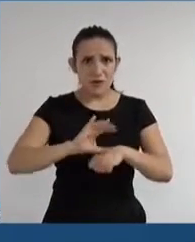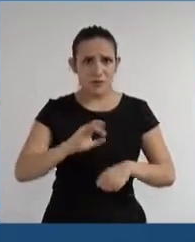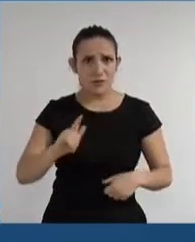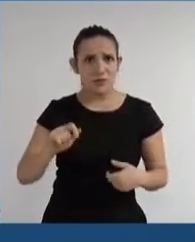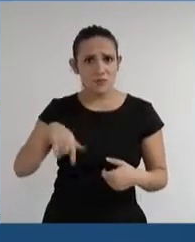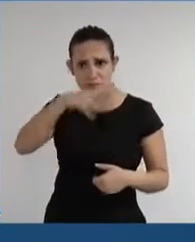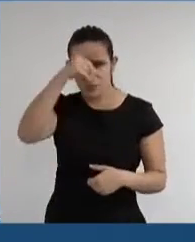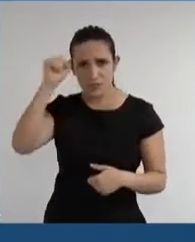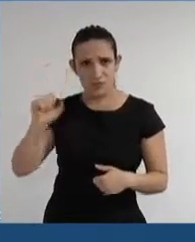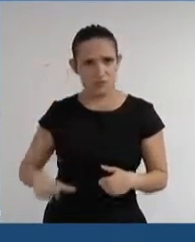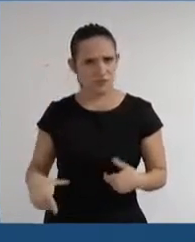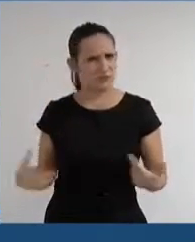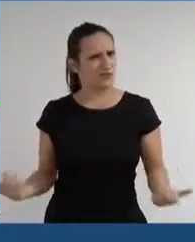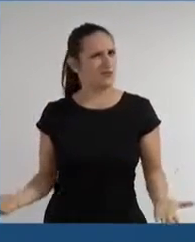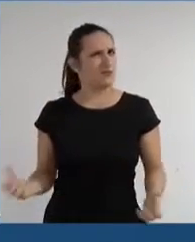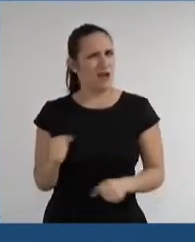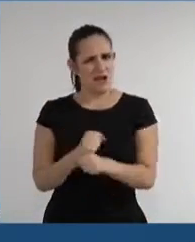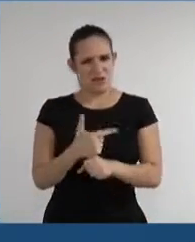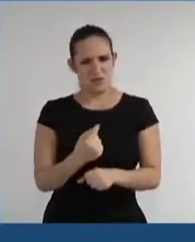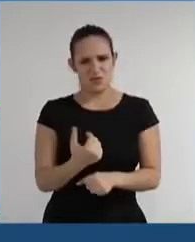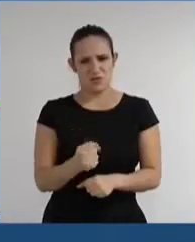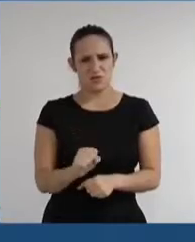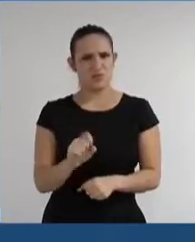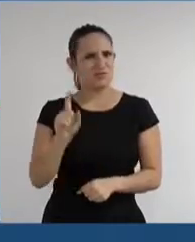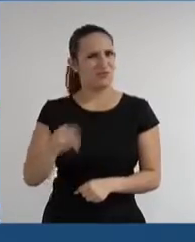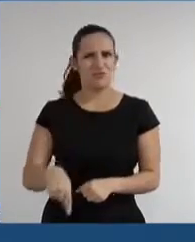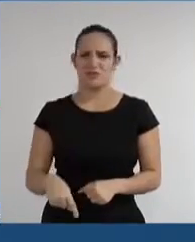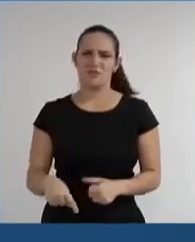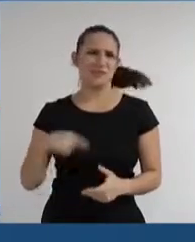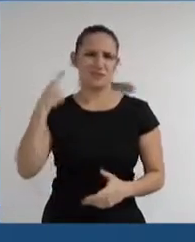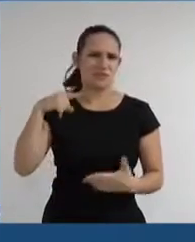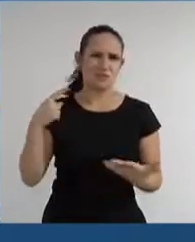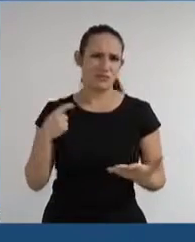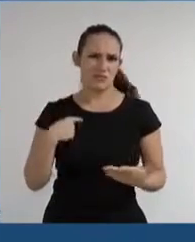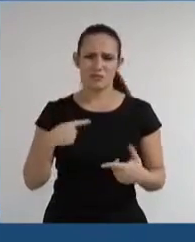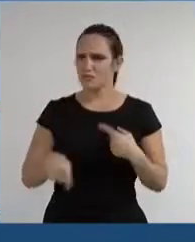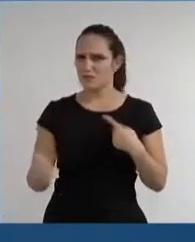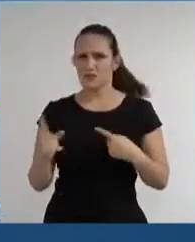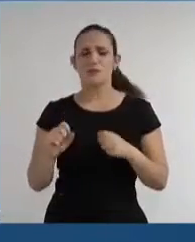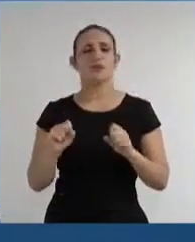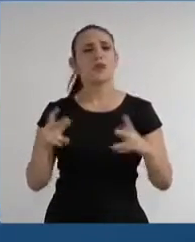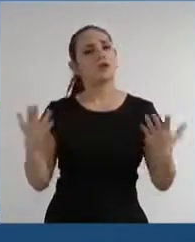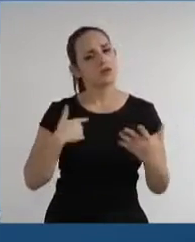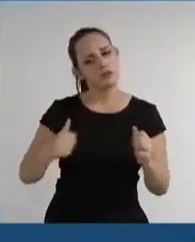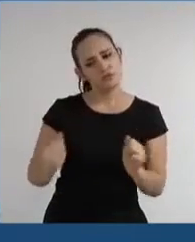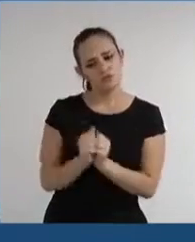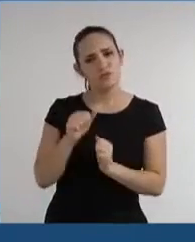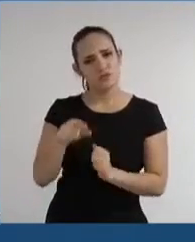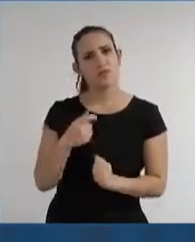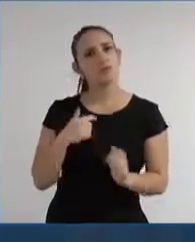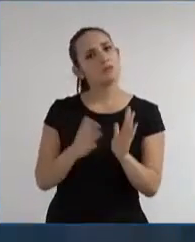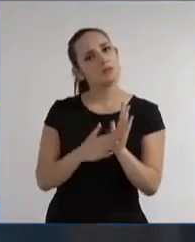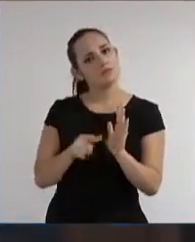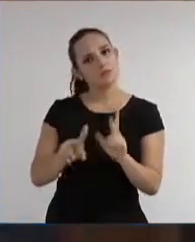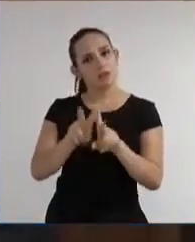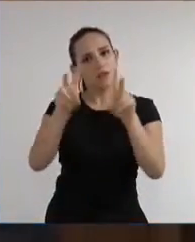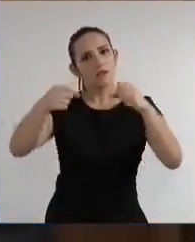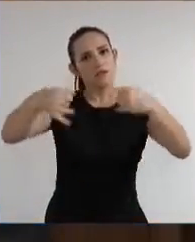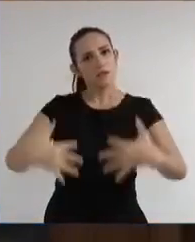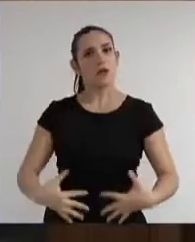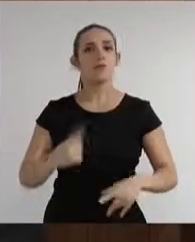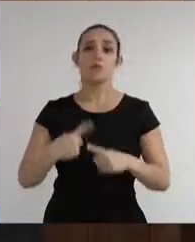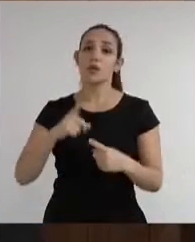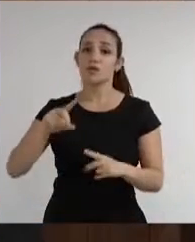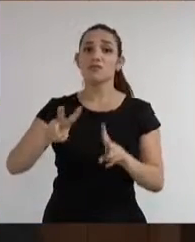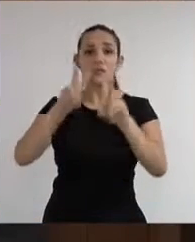Sul. Em 2018, isso é um impropério. Quero me somar a Vossa Excelência e te parabenizar por trazer esse assunto, porque esse